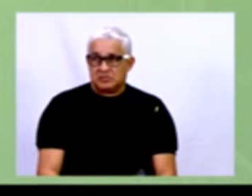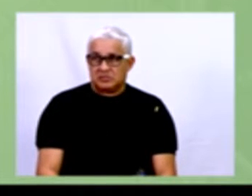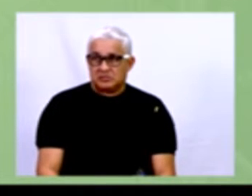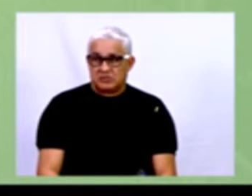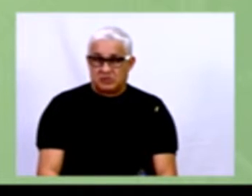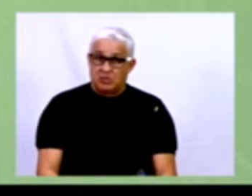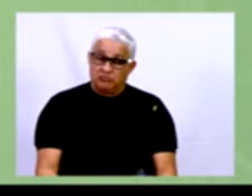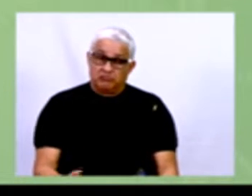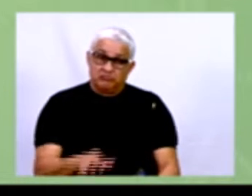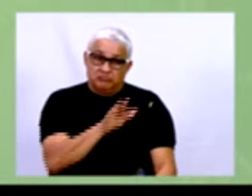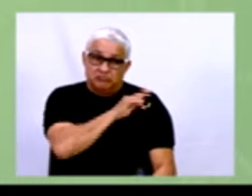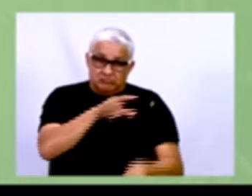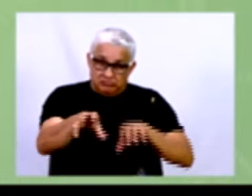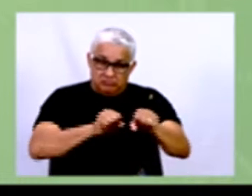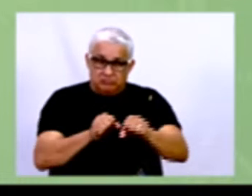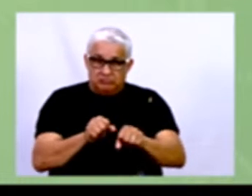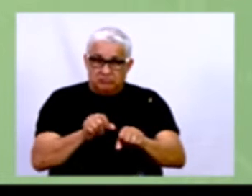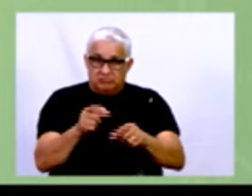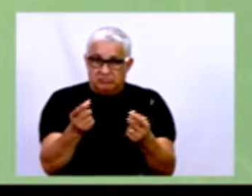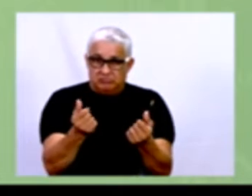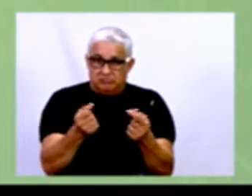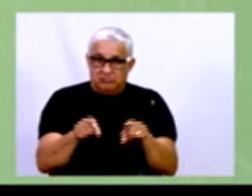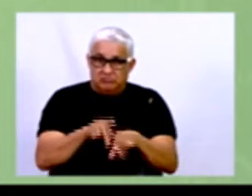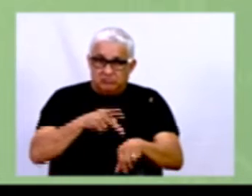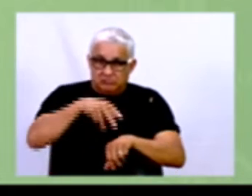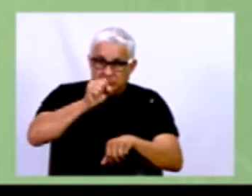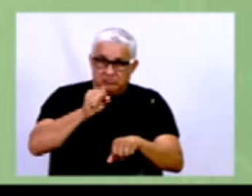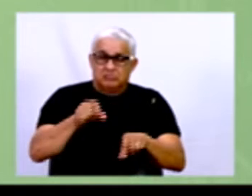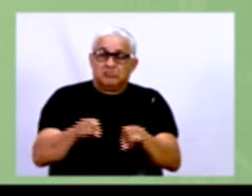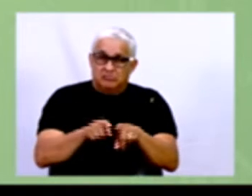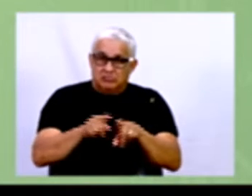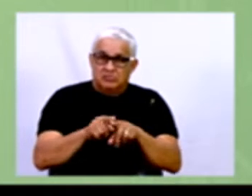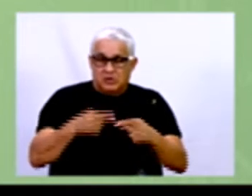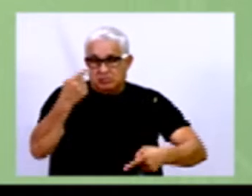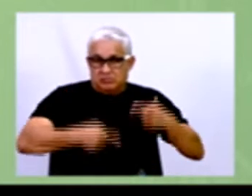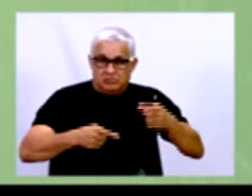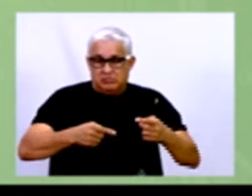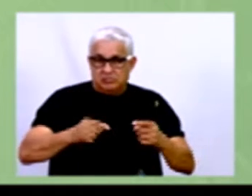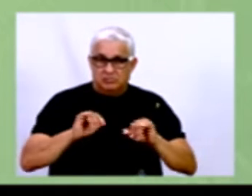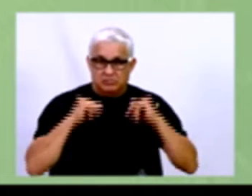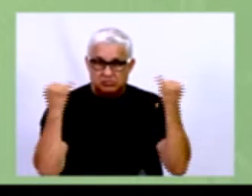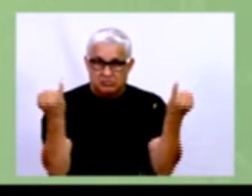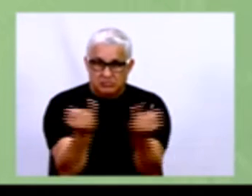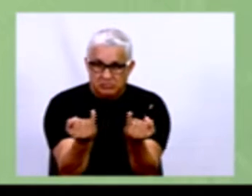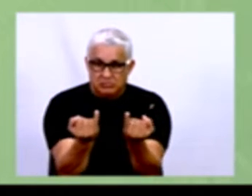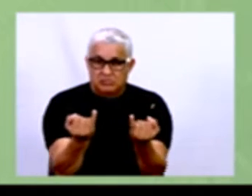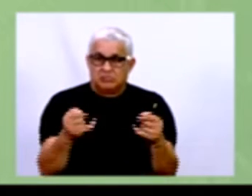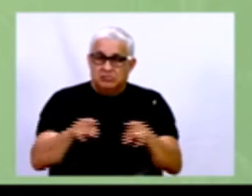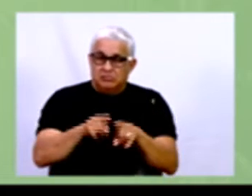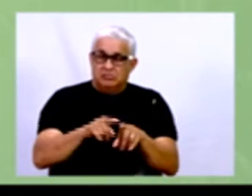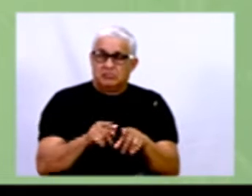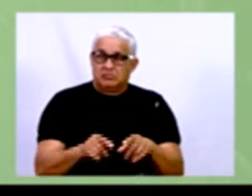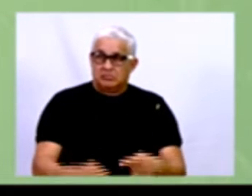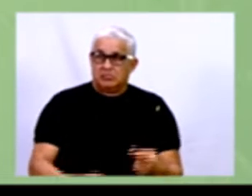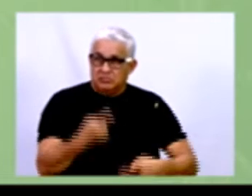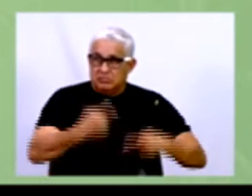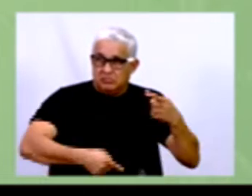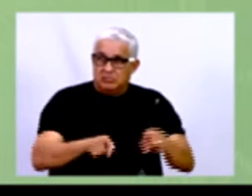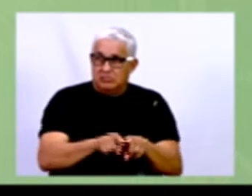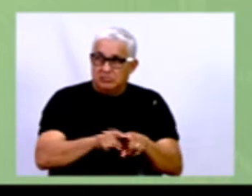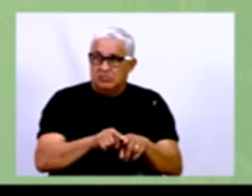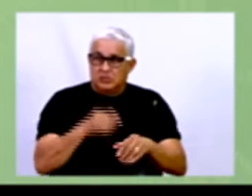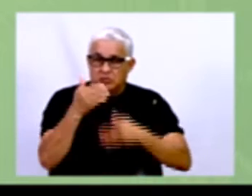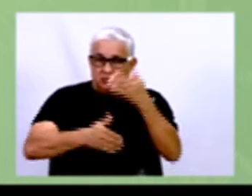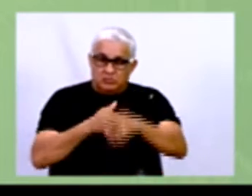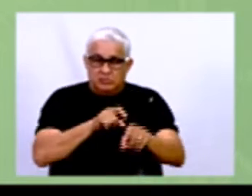Eu sou bacharel em Economia, sou pós-graduado em Economia e Política Internacional, sou pós-graduado em